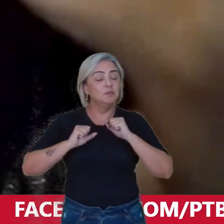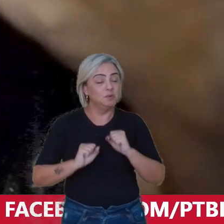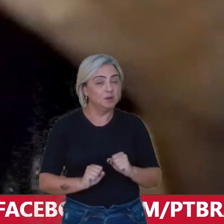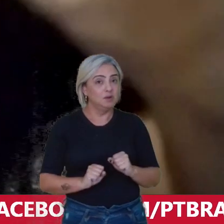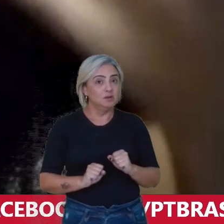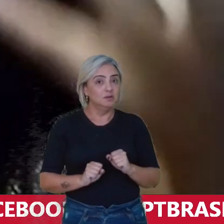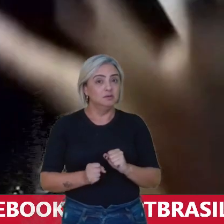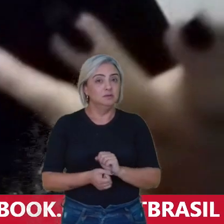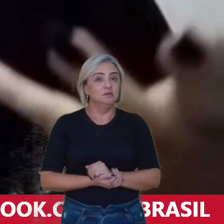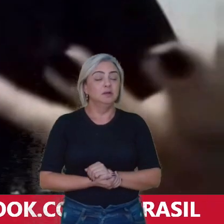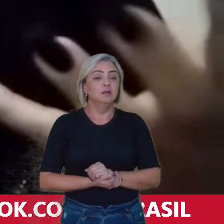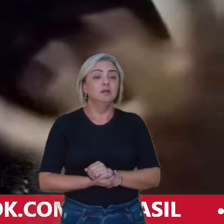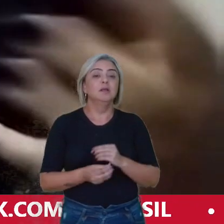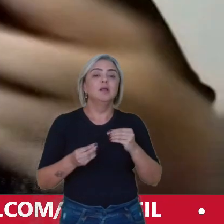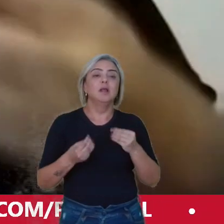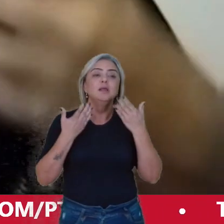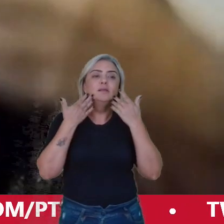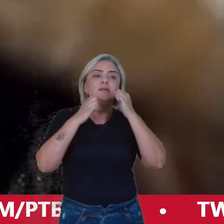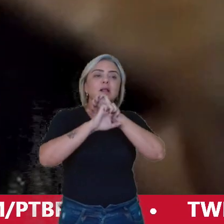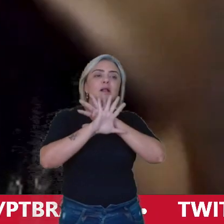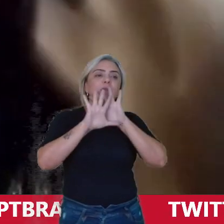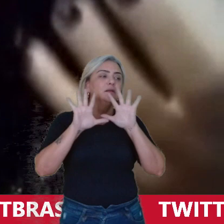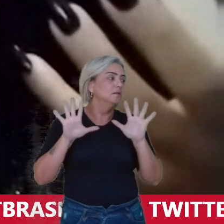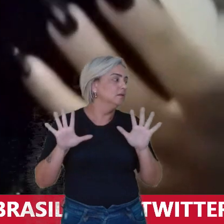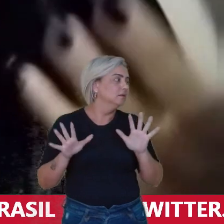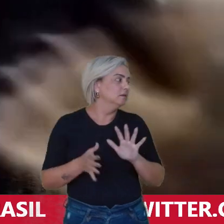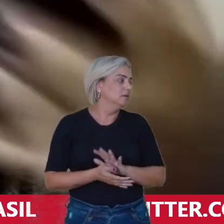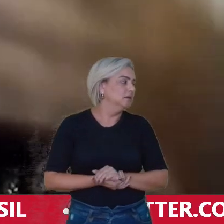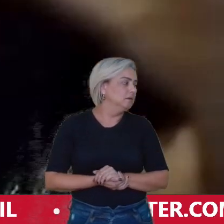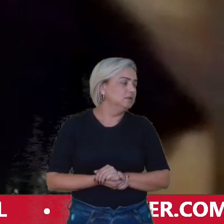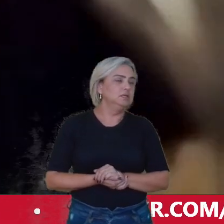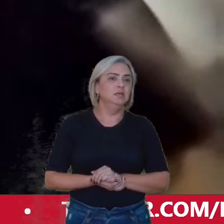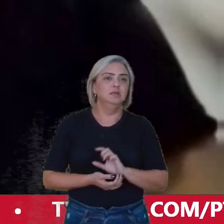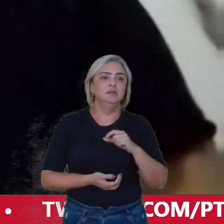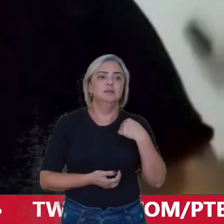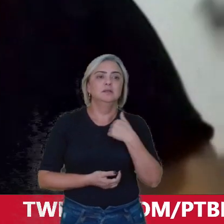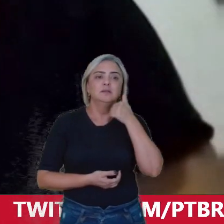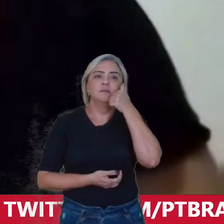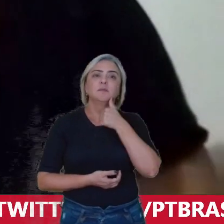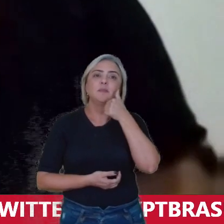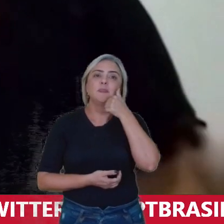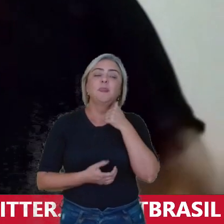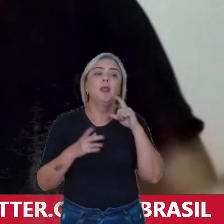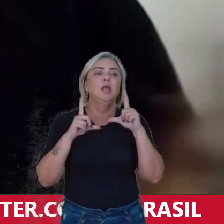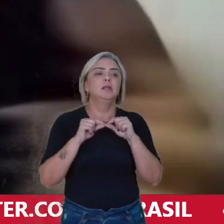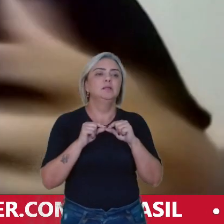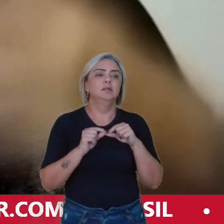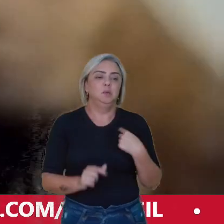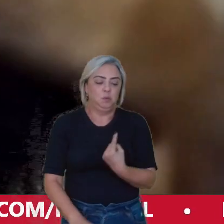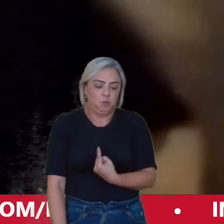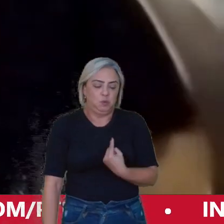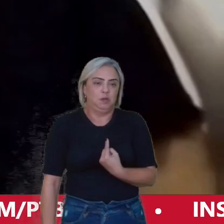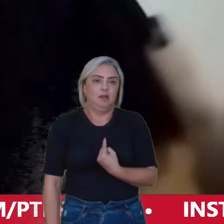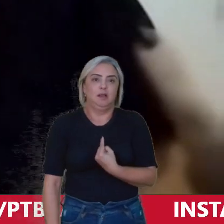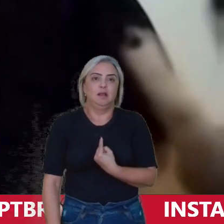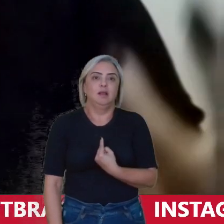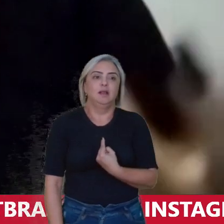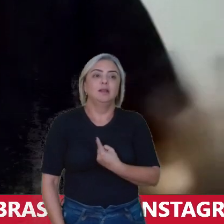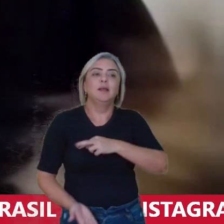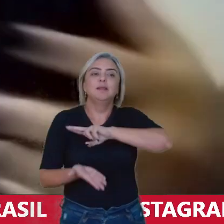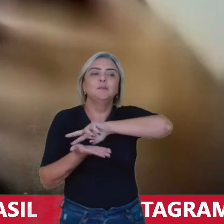podemos colocar bem claro que o fato de ser mulher não se resume na singularidade, mas está